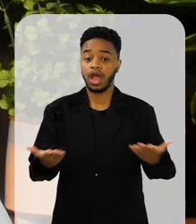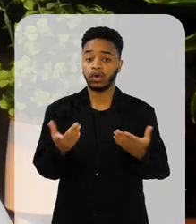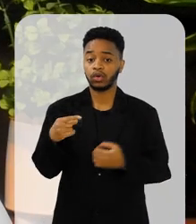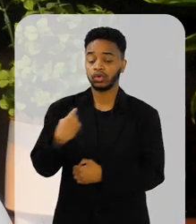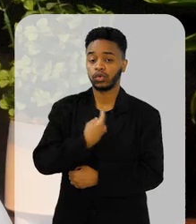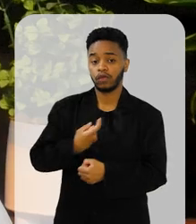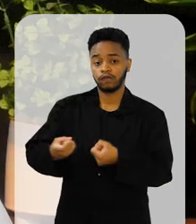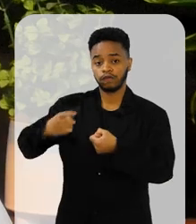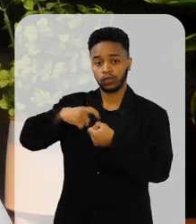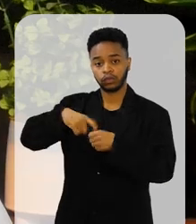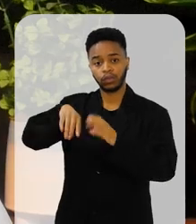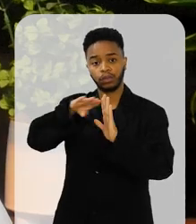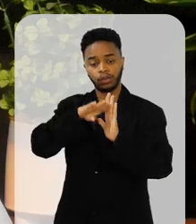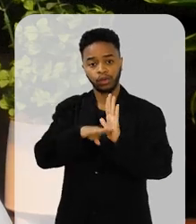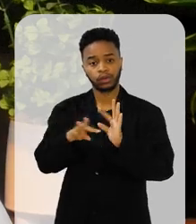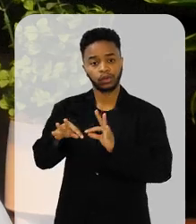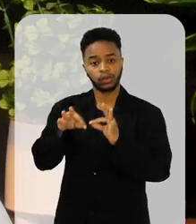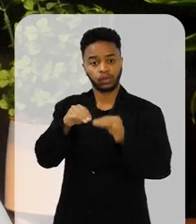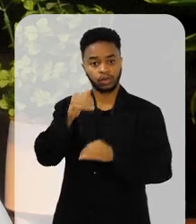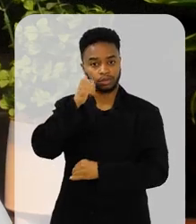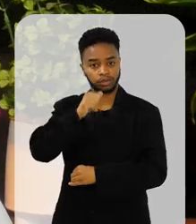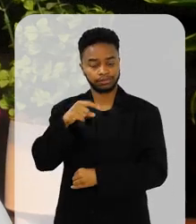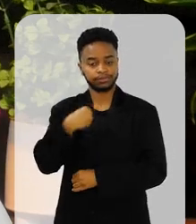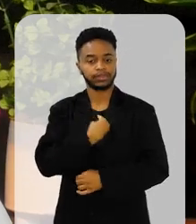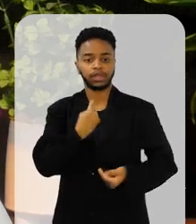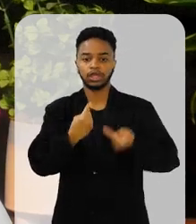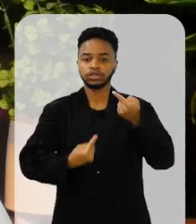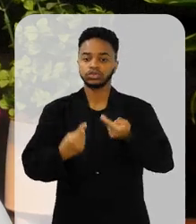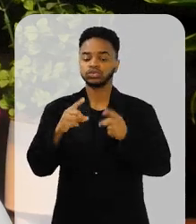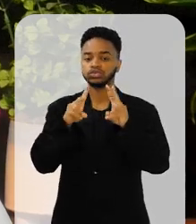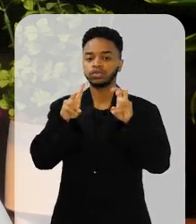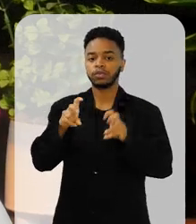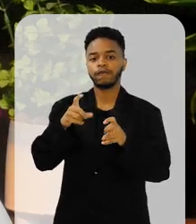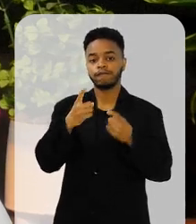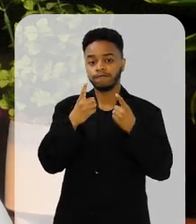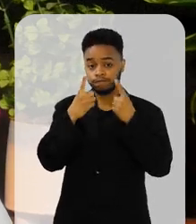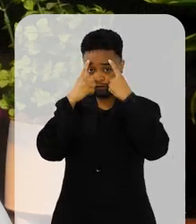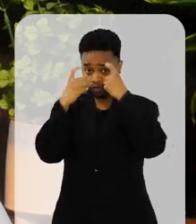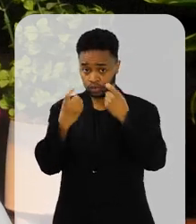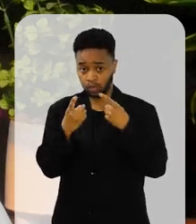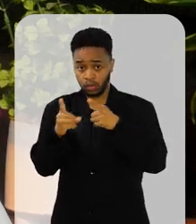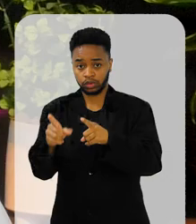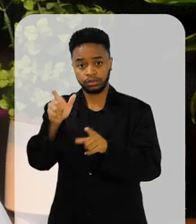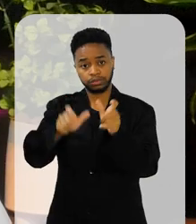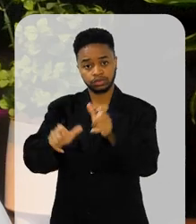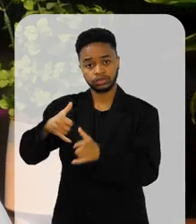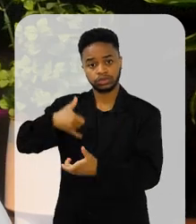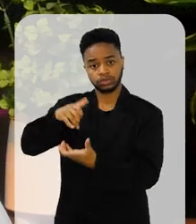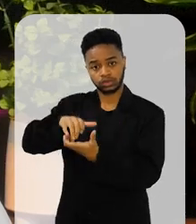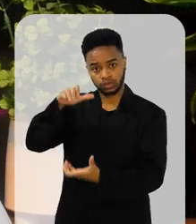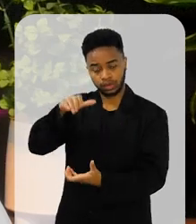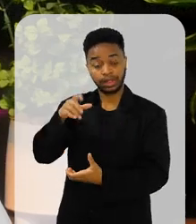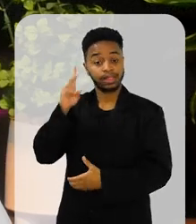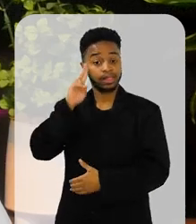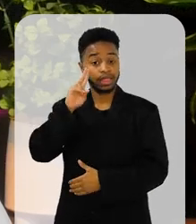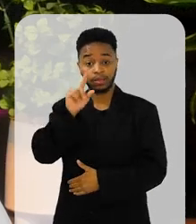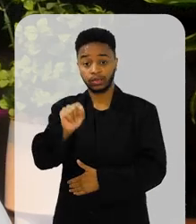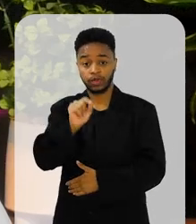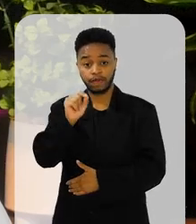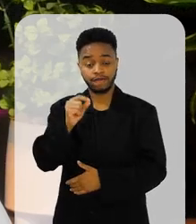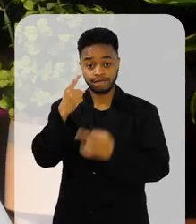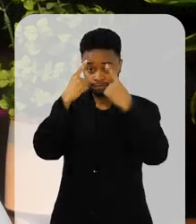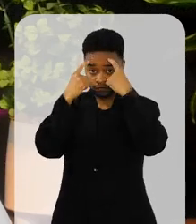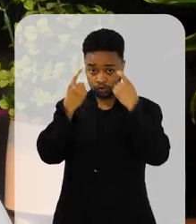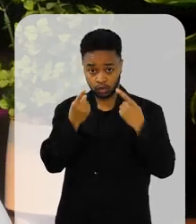Estamos de volta com o programa Toda Mulher, discutindo a violência contra idosos. Lembre-se, violência